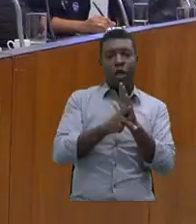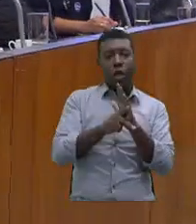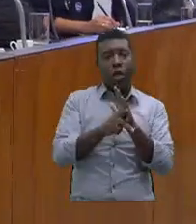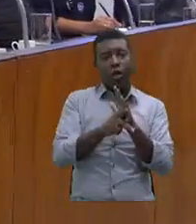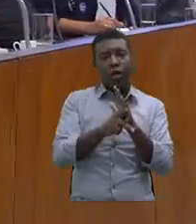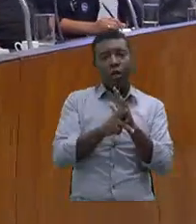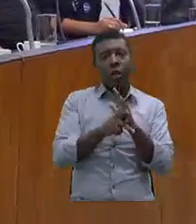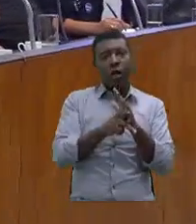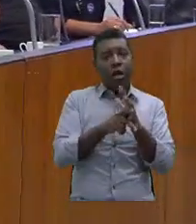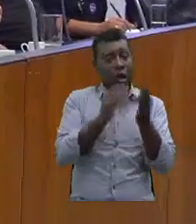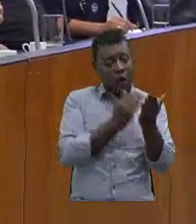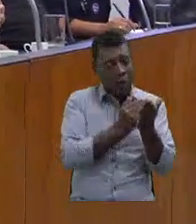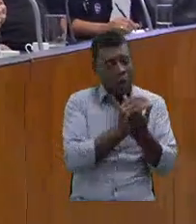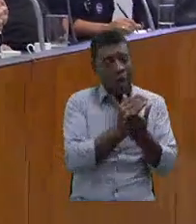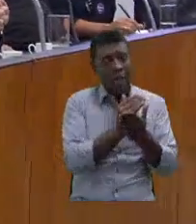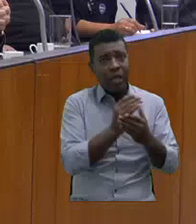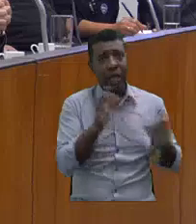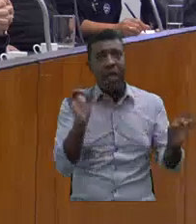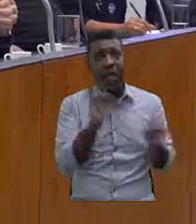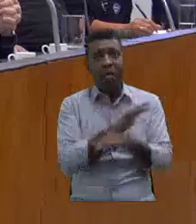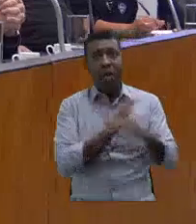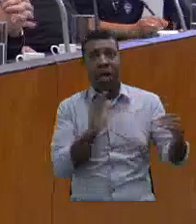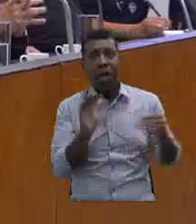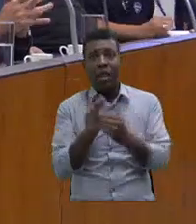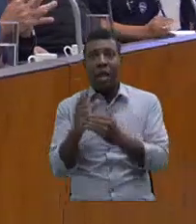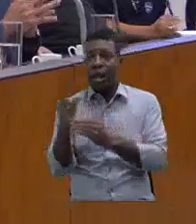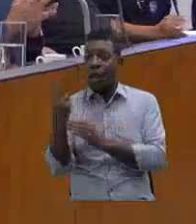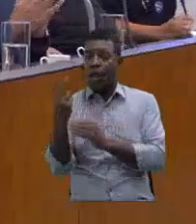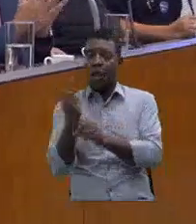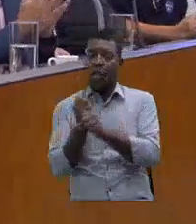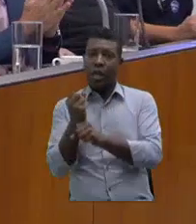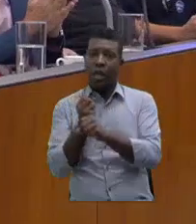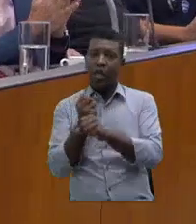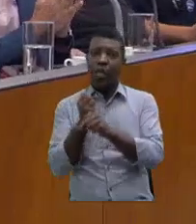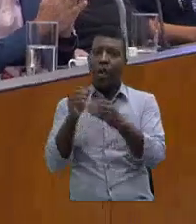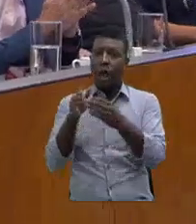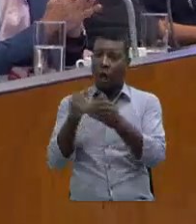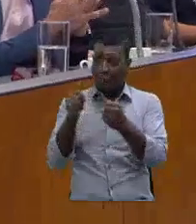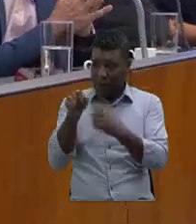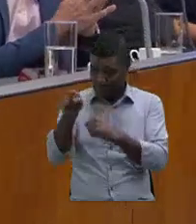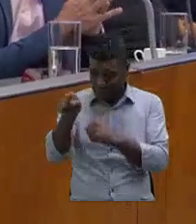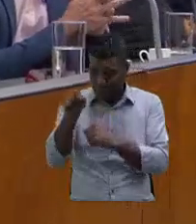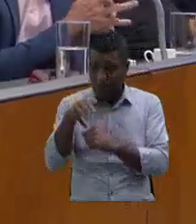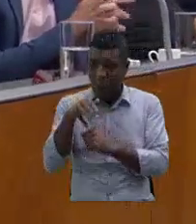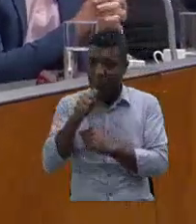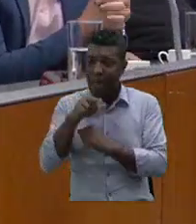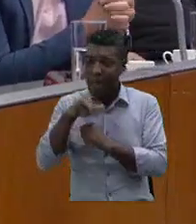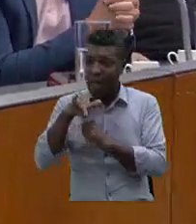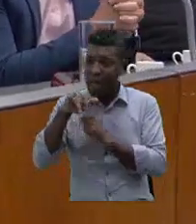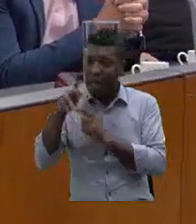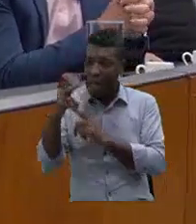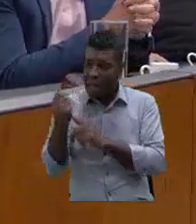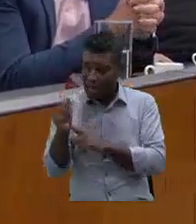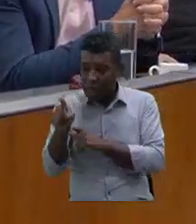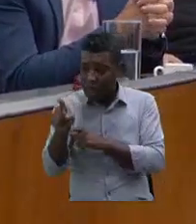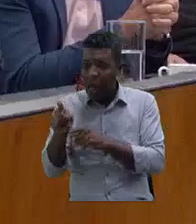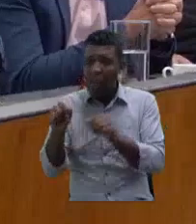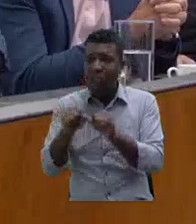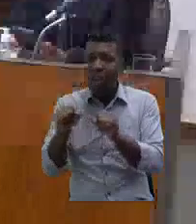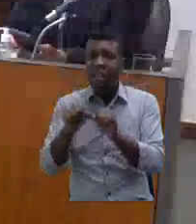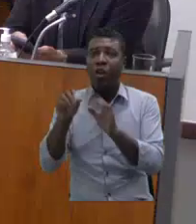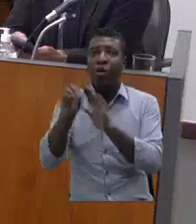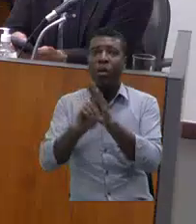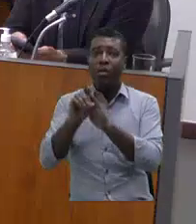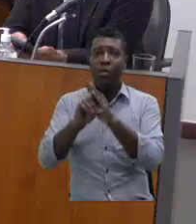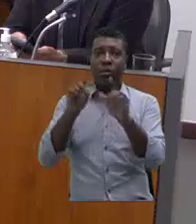aí uns 2 anos. Viu, Marília? Eu peço a você que faça esse orçamento. Inclusive, o senhor já disse que está disposto a nos ajudar, mas a gente precisa